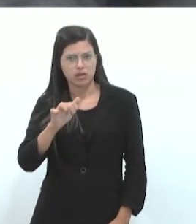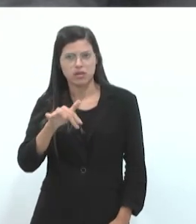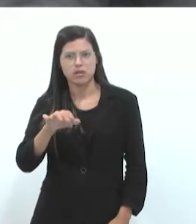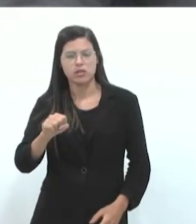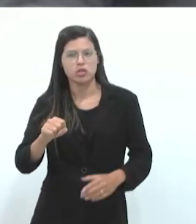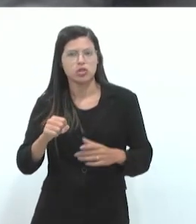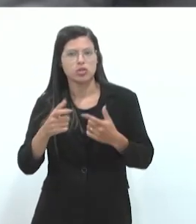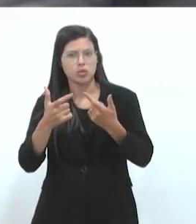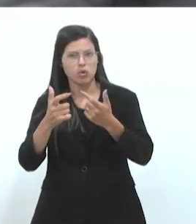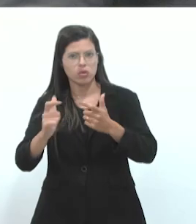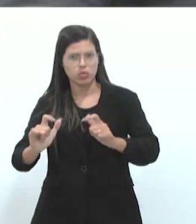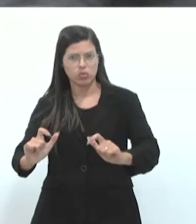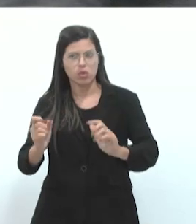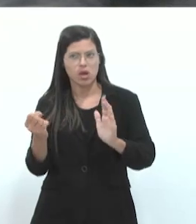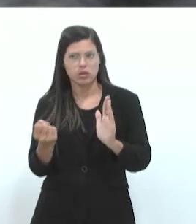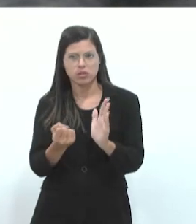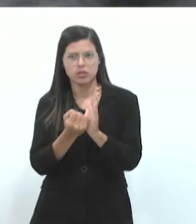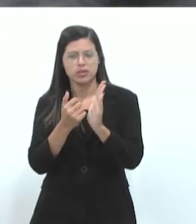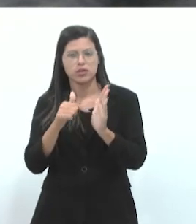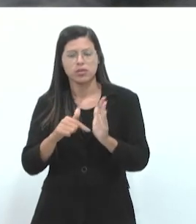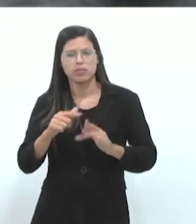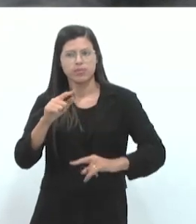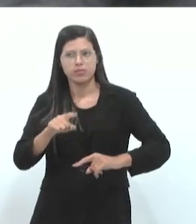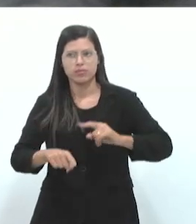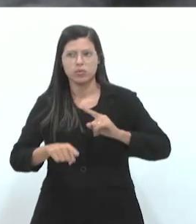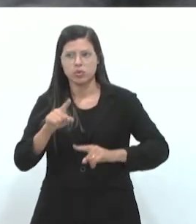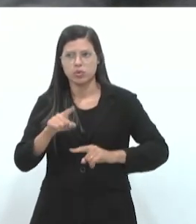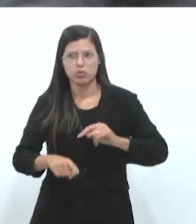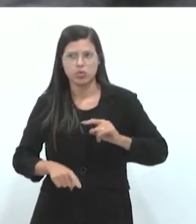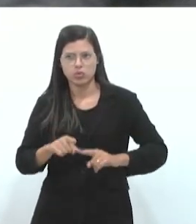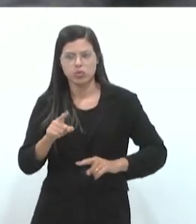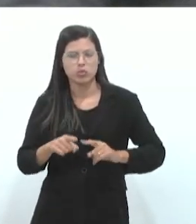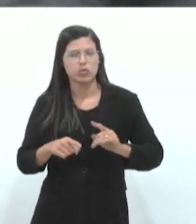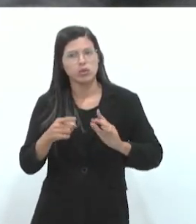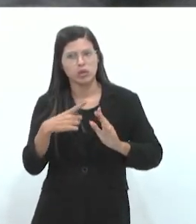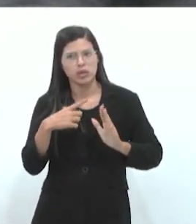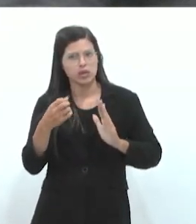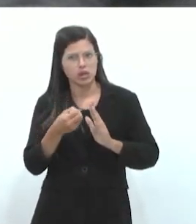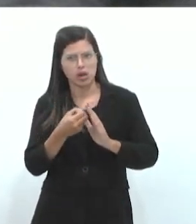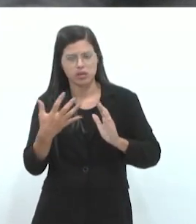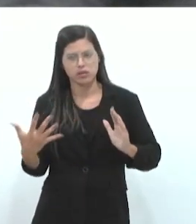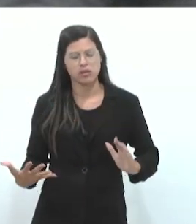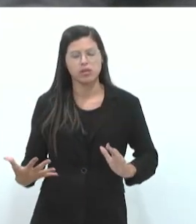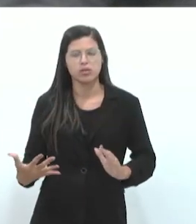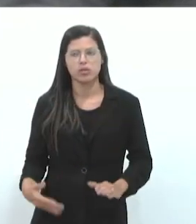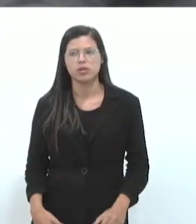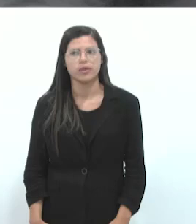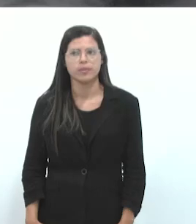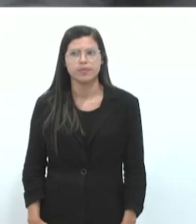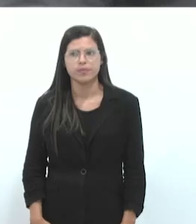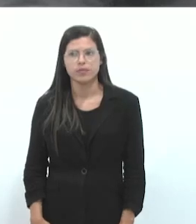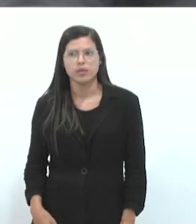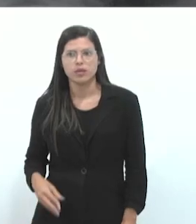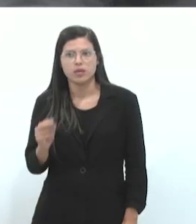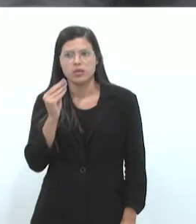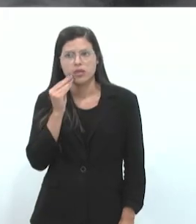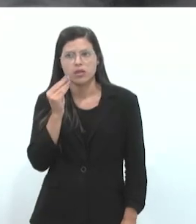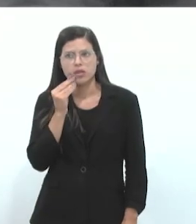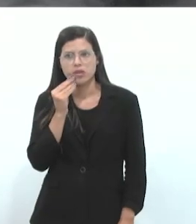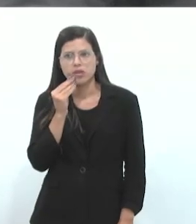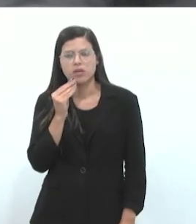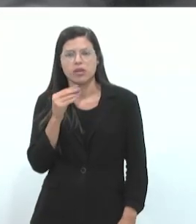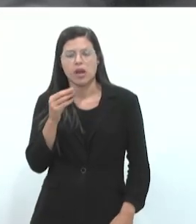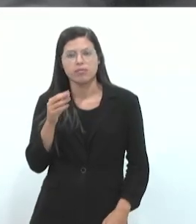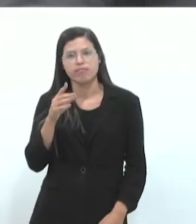para a notificação e o registro de produtos classificados como saneantes, de forma a gerenciar o risco à saúde. Desta